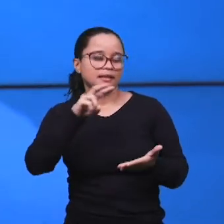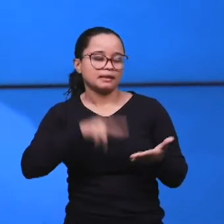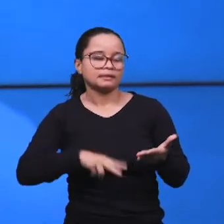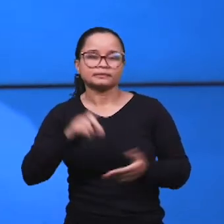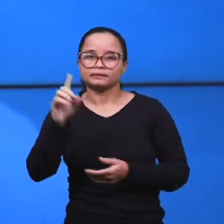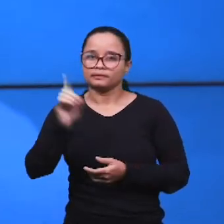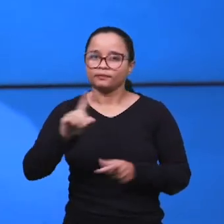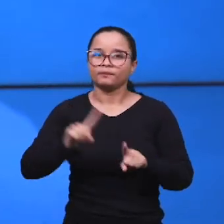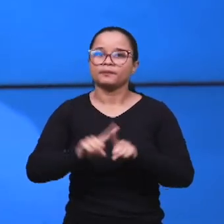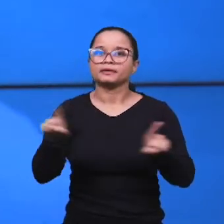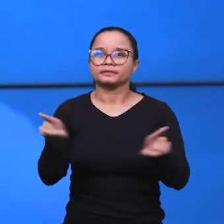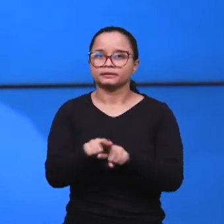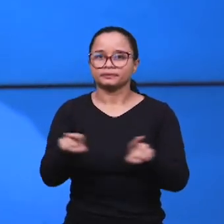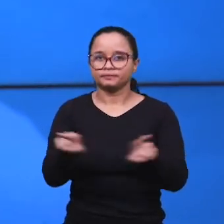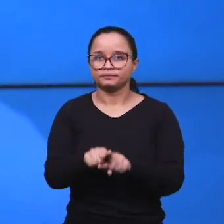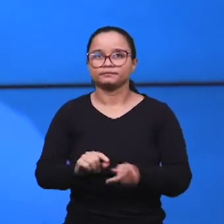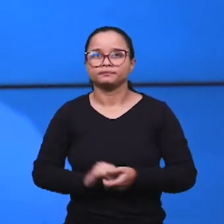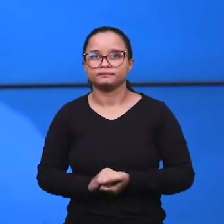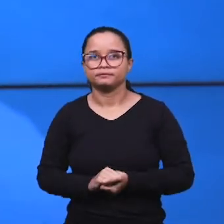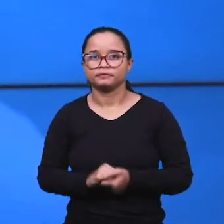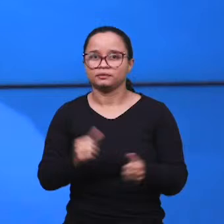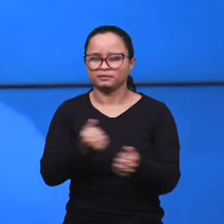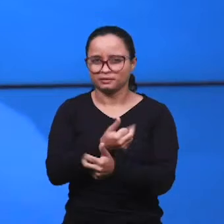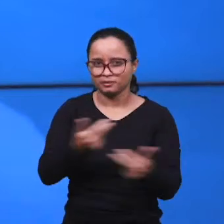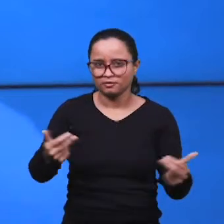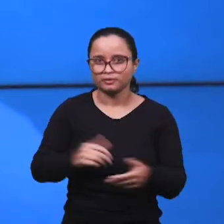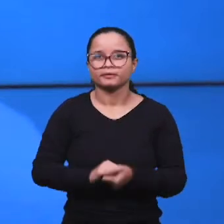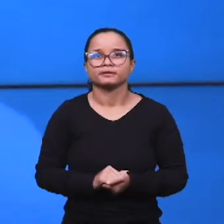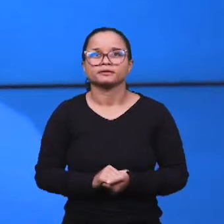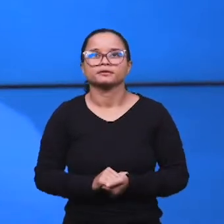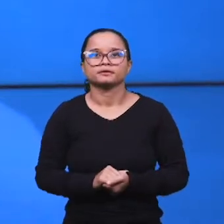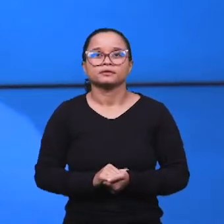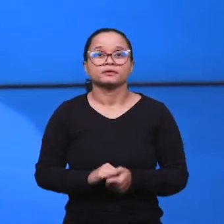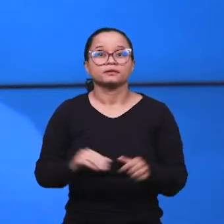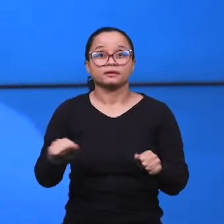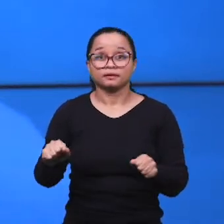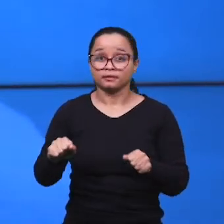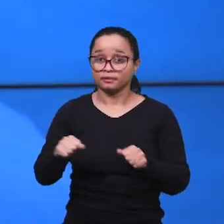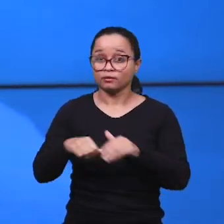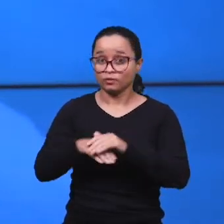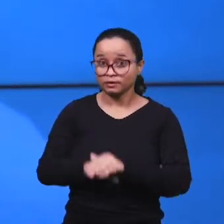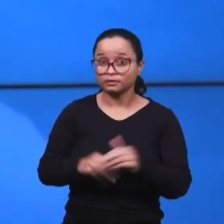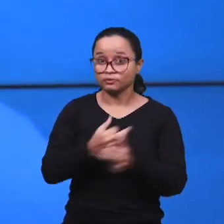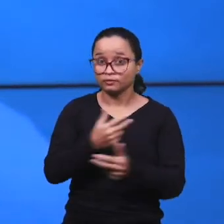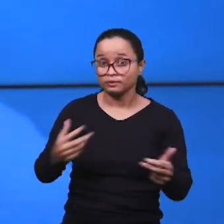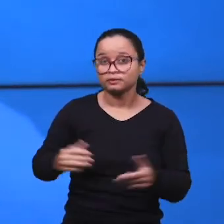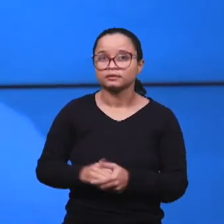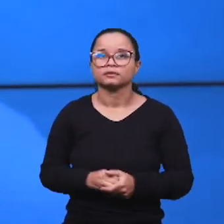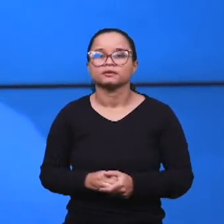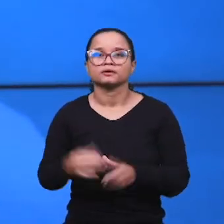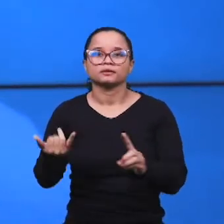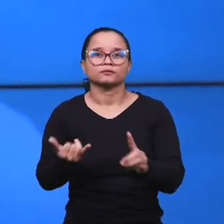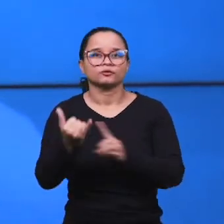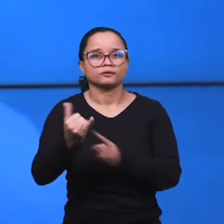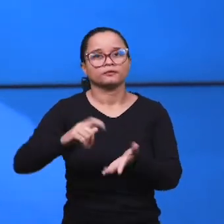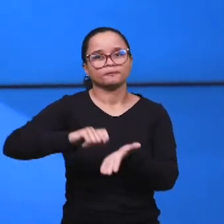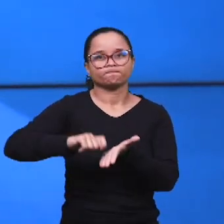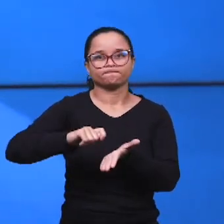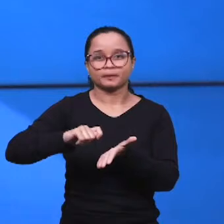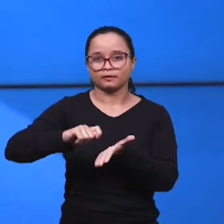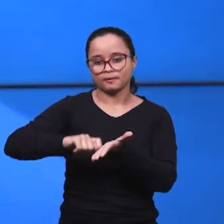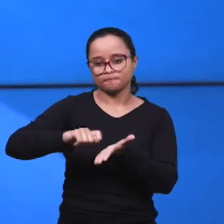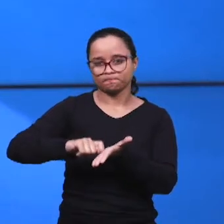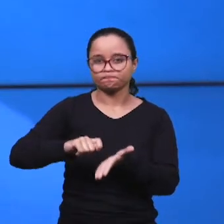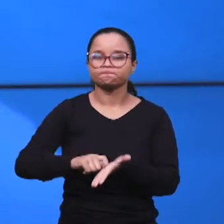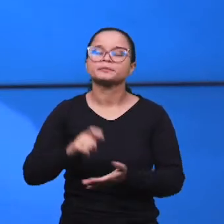também guardar as coisas, ouvir, e guardar as coisas que nela, nas profecias, estão escritas. Muito obrigado,